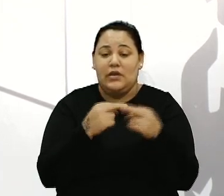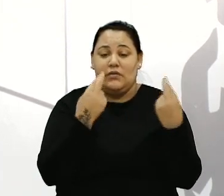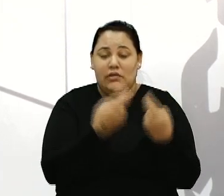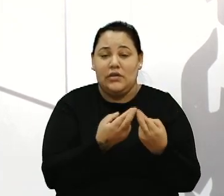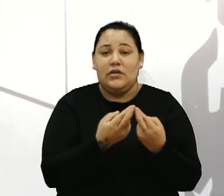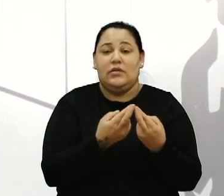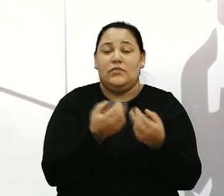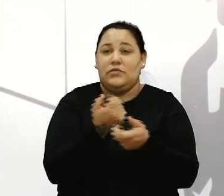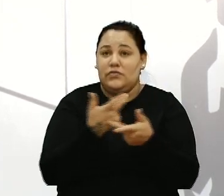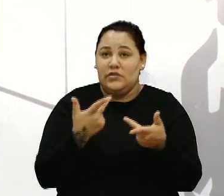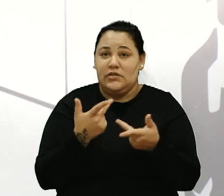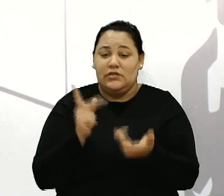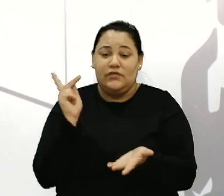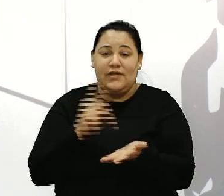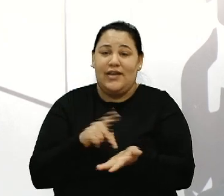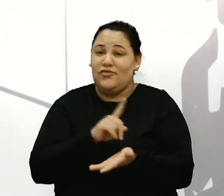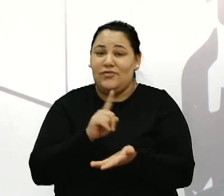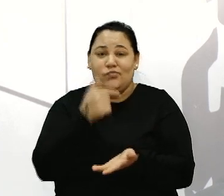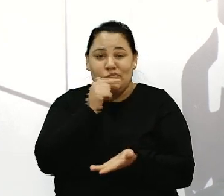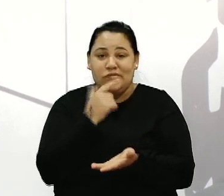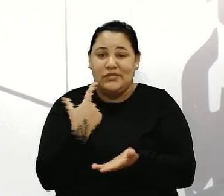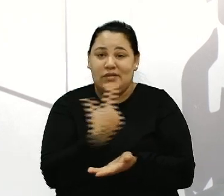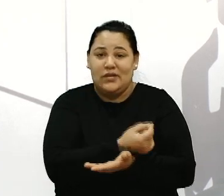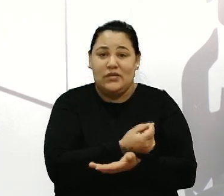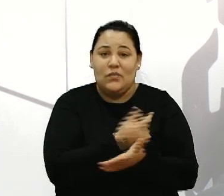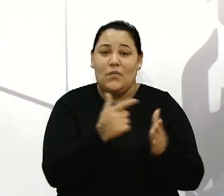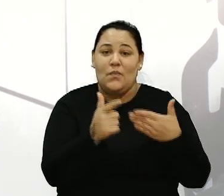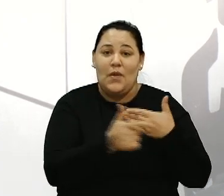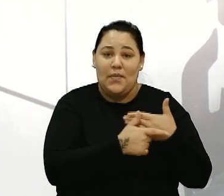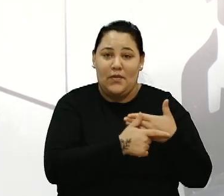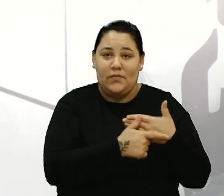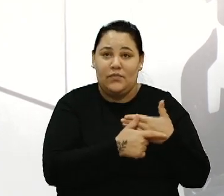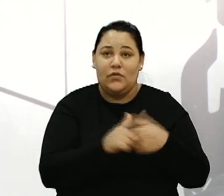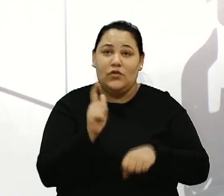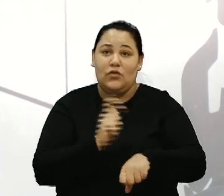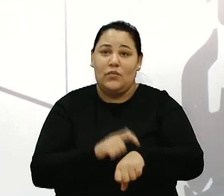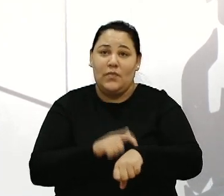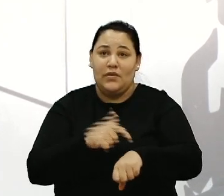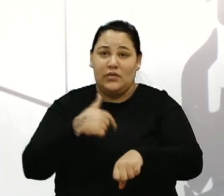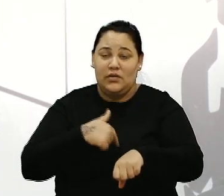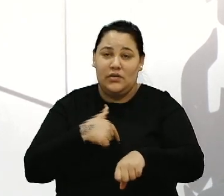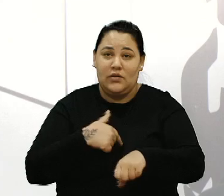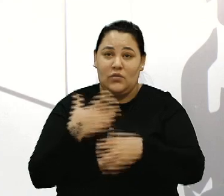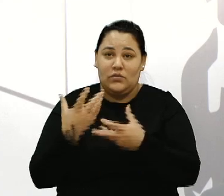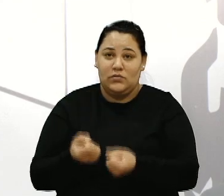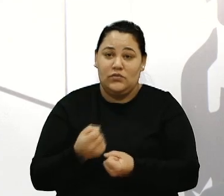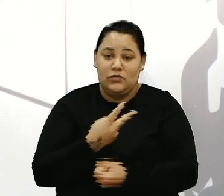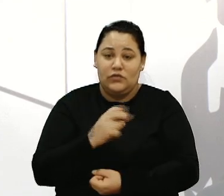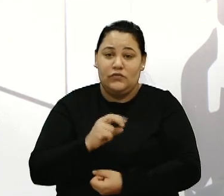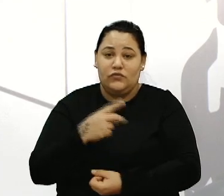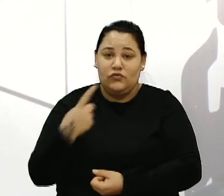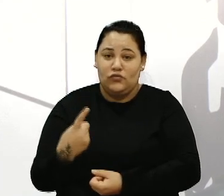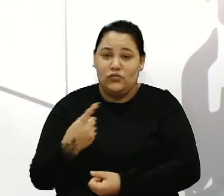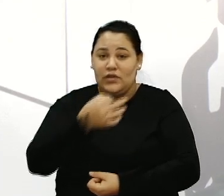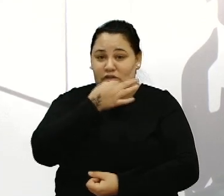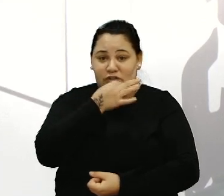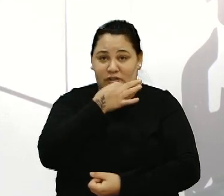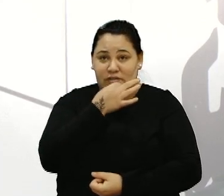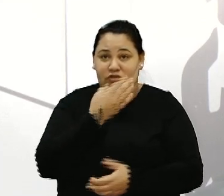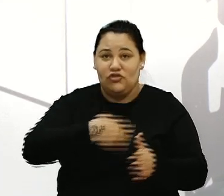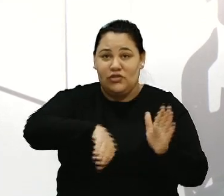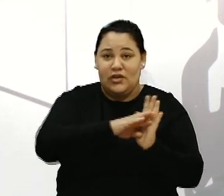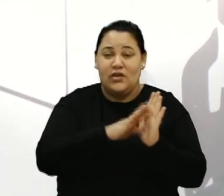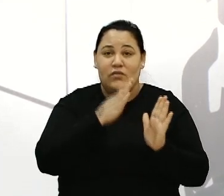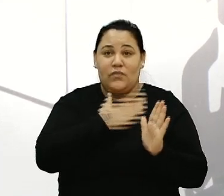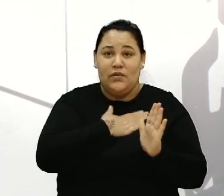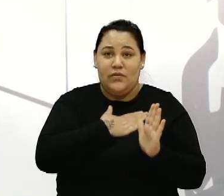e de fato não saía do papel. E no momento que eu assumi, em 2021, a condição de vereador de Caxias do Sul, vieram até meu gabinete me